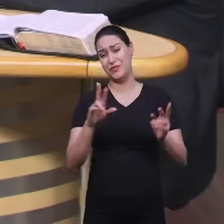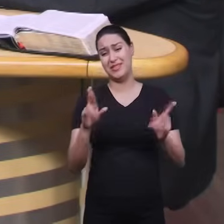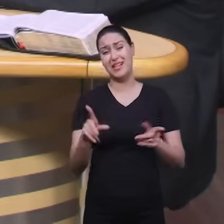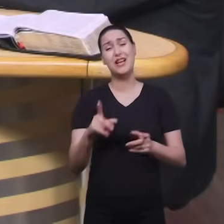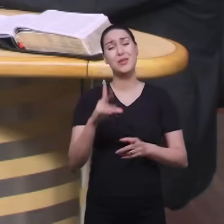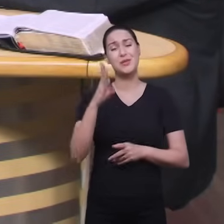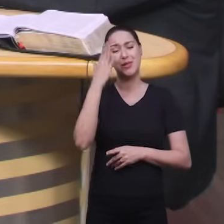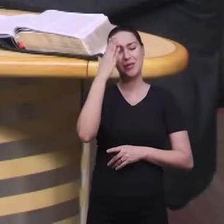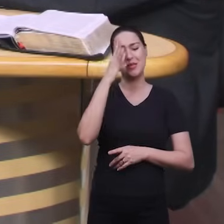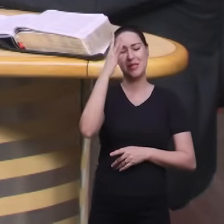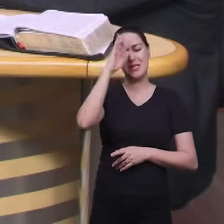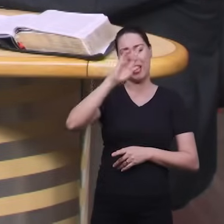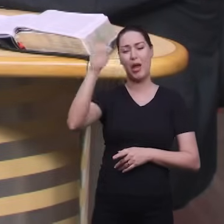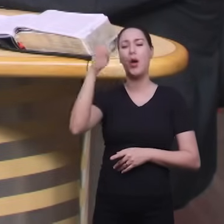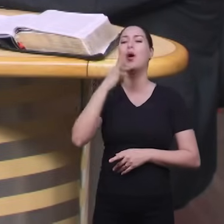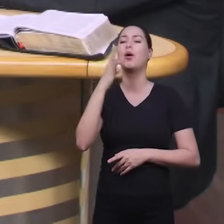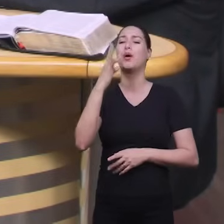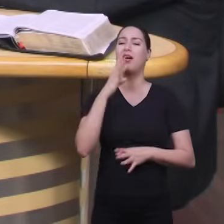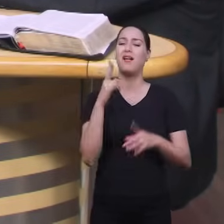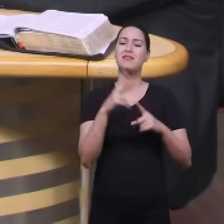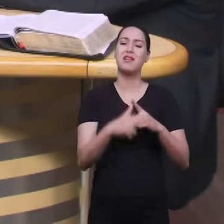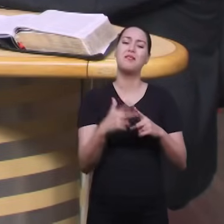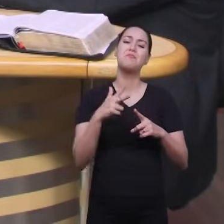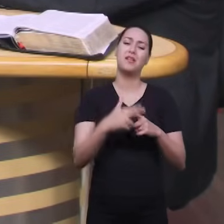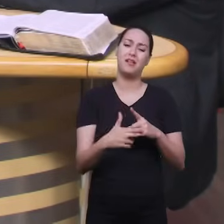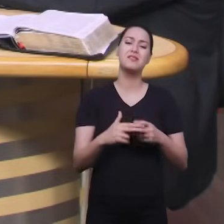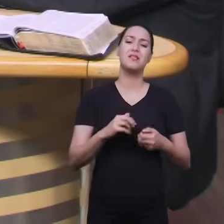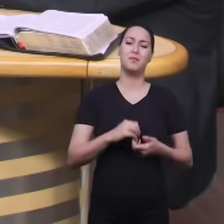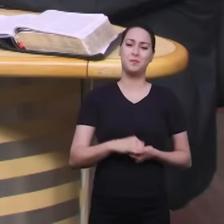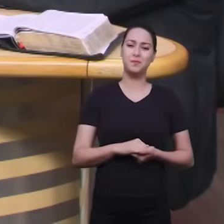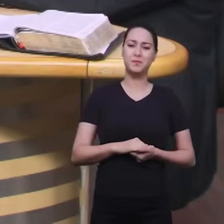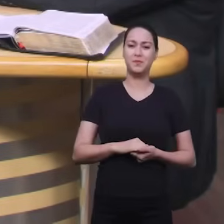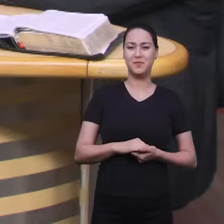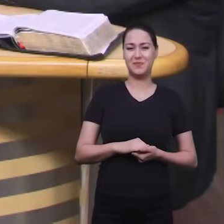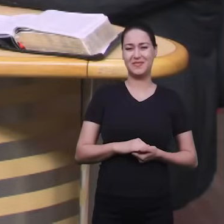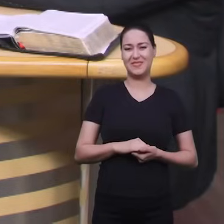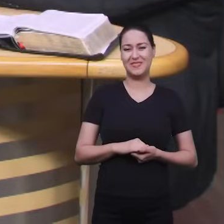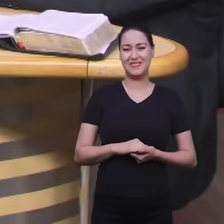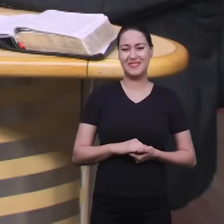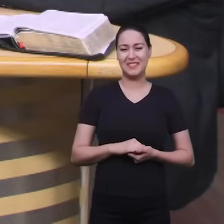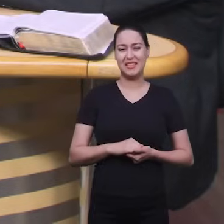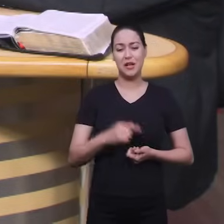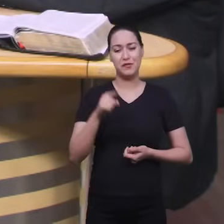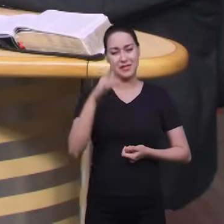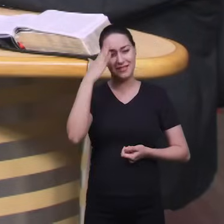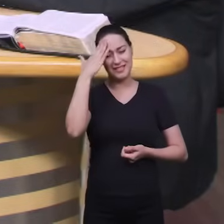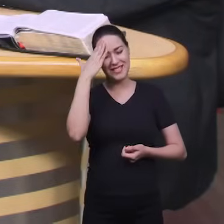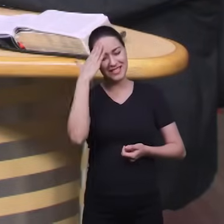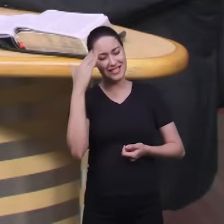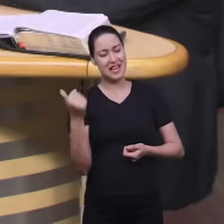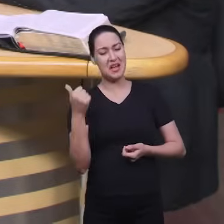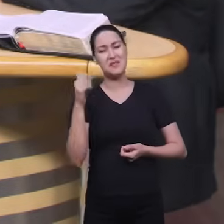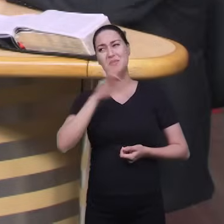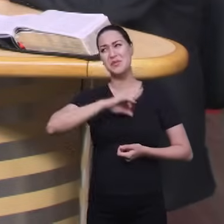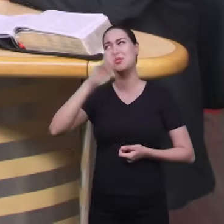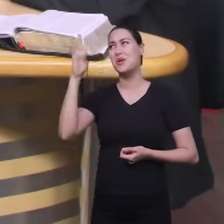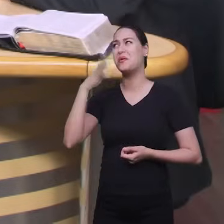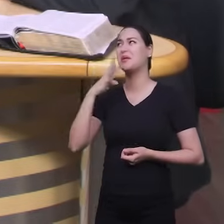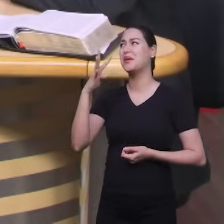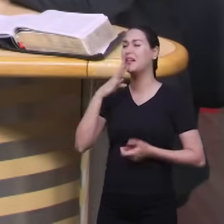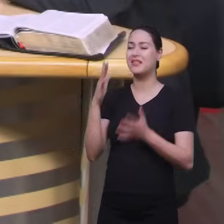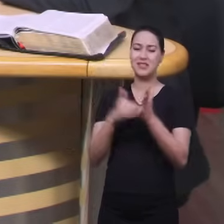sabe da alimentação quando tu sabe todas as coisas Sabe porque